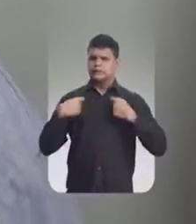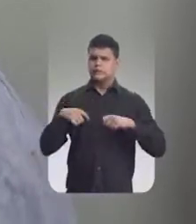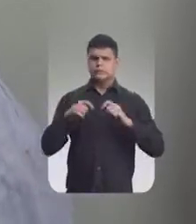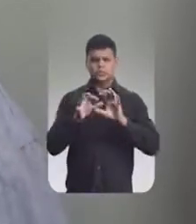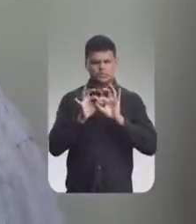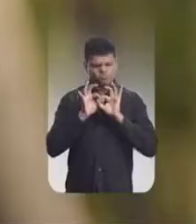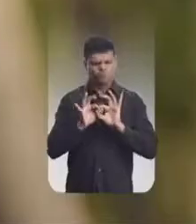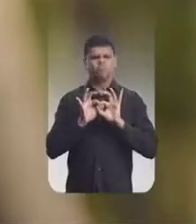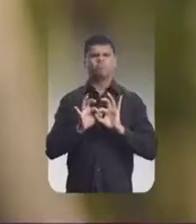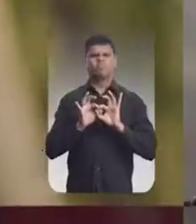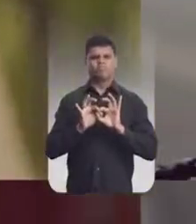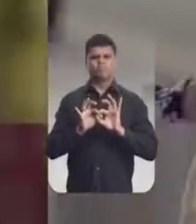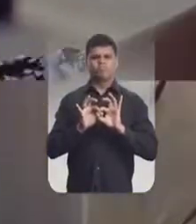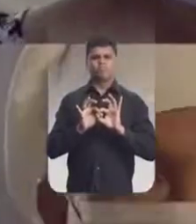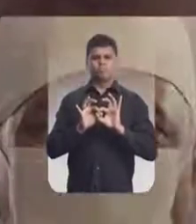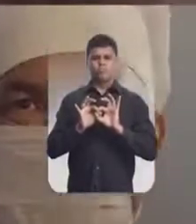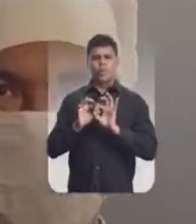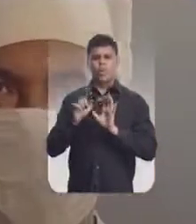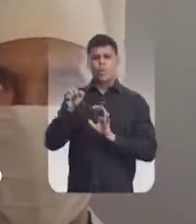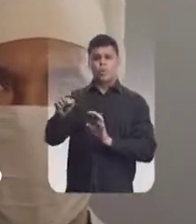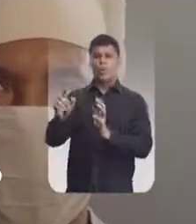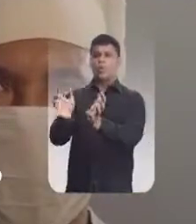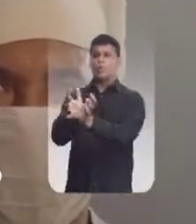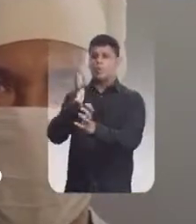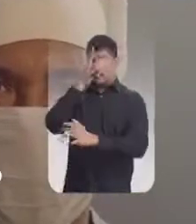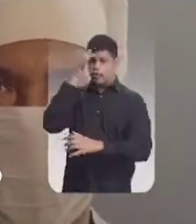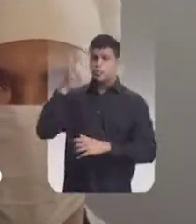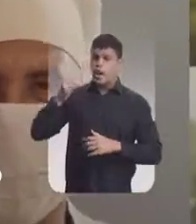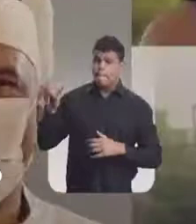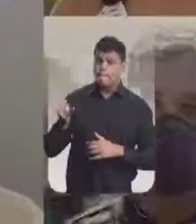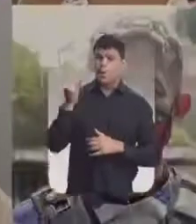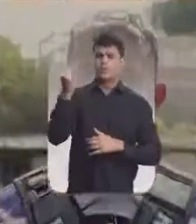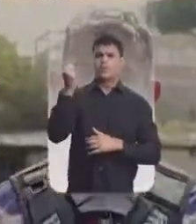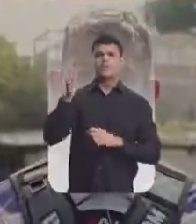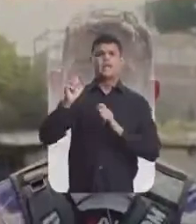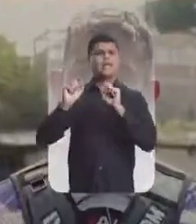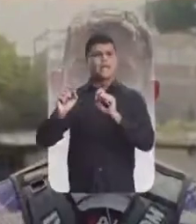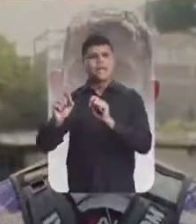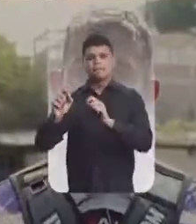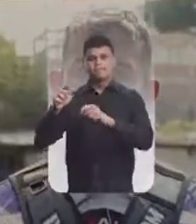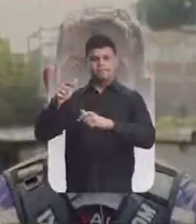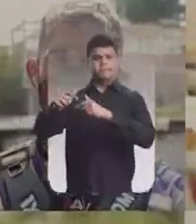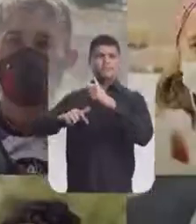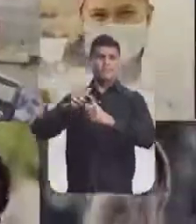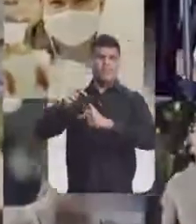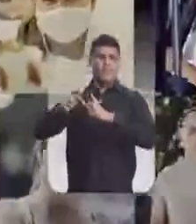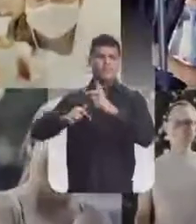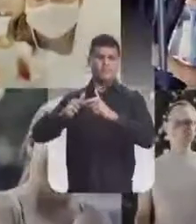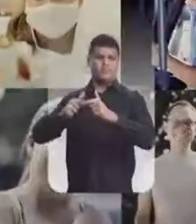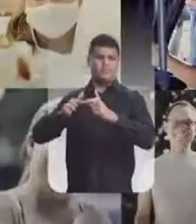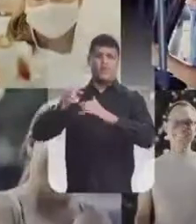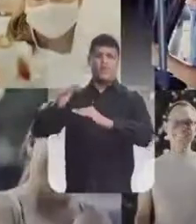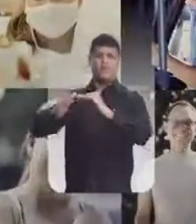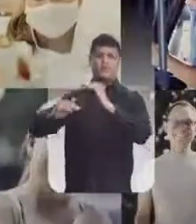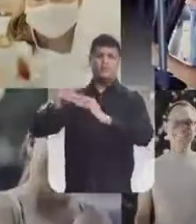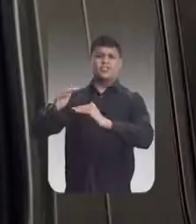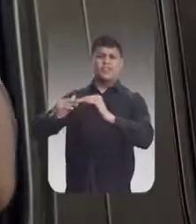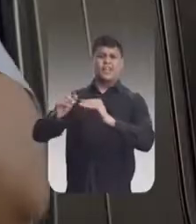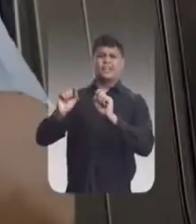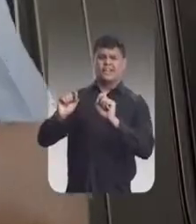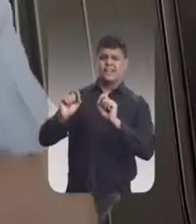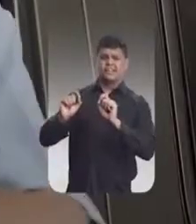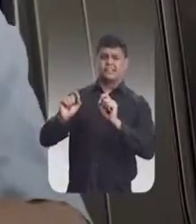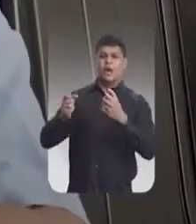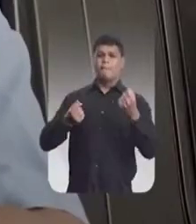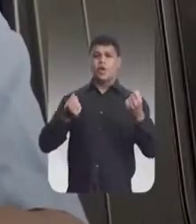nos alinharmos aos milhares de istas que realmente importam, aqueles que fazem esta cidade funcionar.